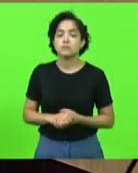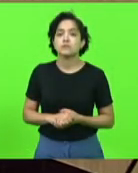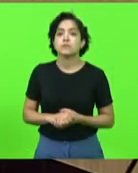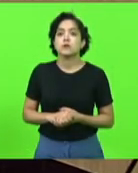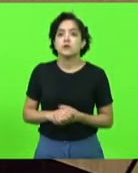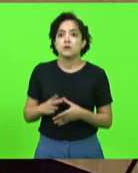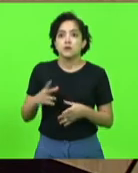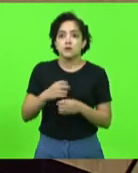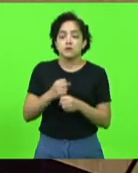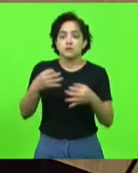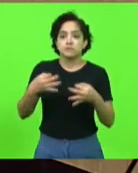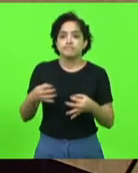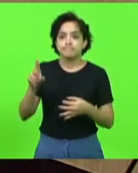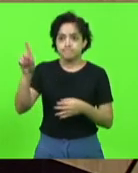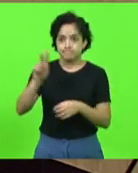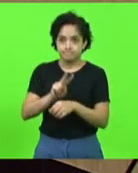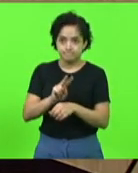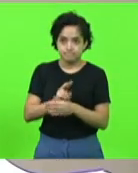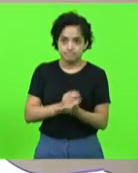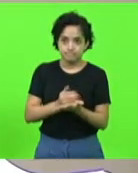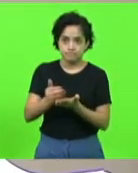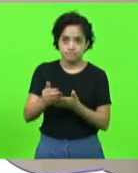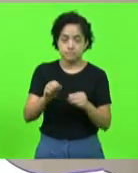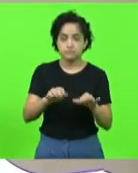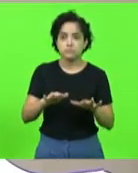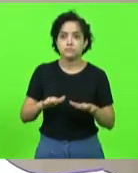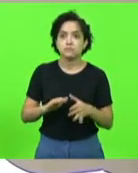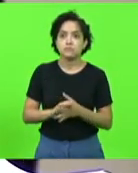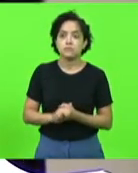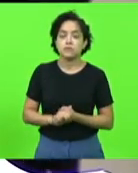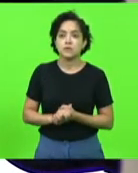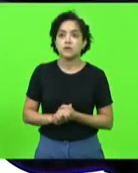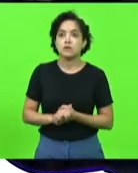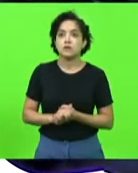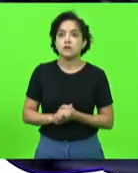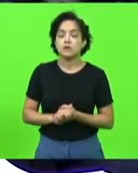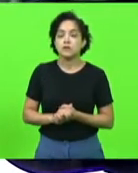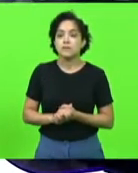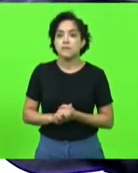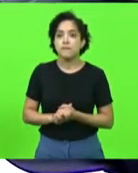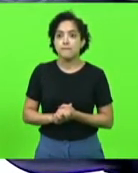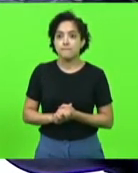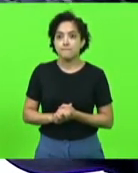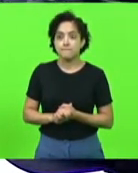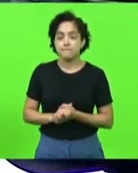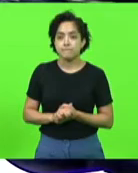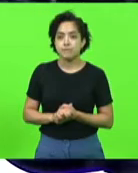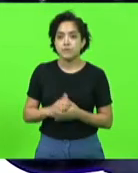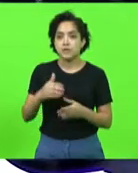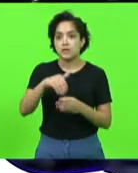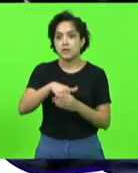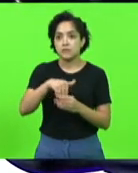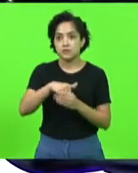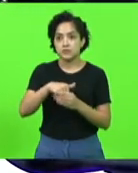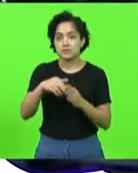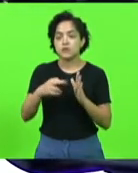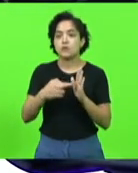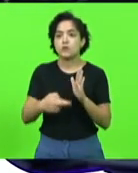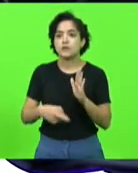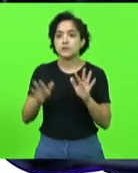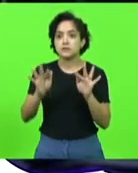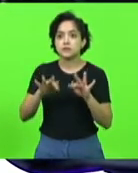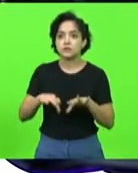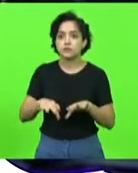Havendo quórum regimental e sob a proteção de Deus, declaro aberta a presente sessão extraordinária. Em votação, a redação final